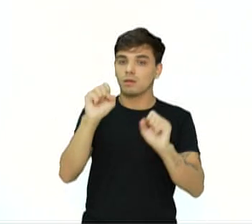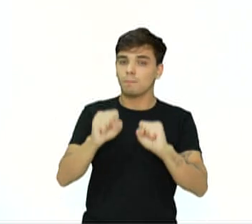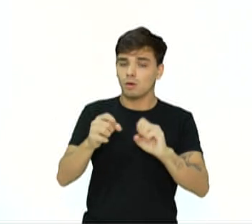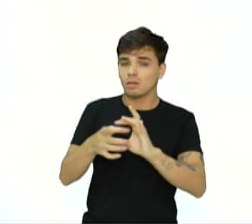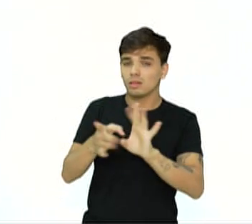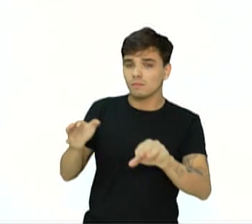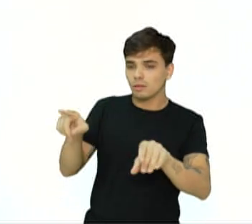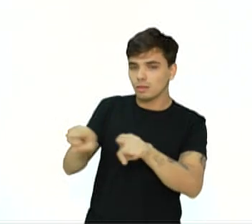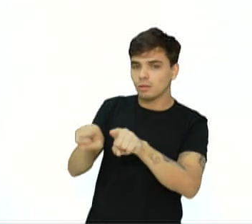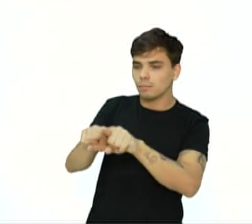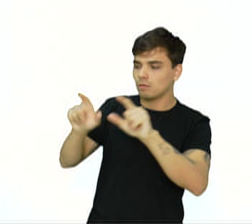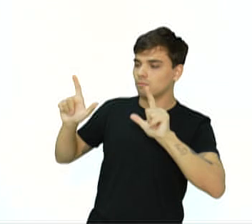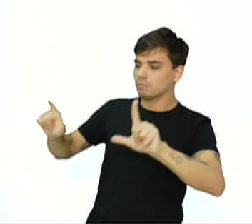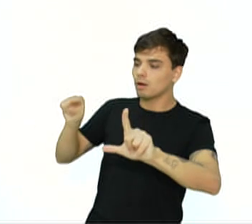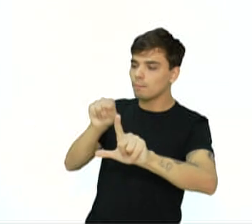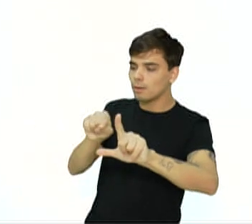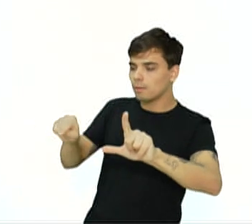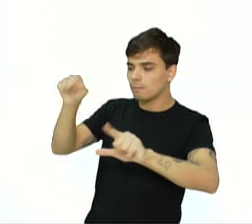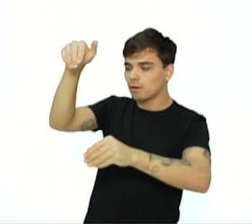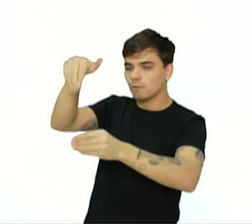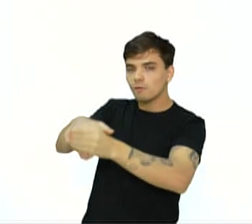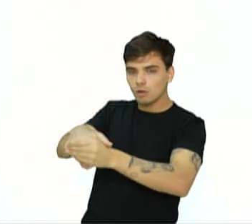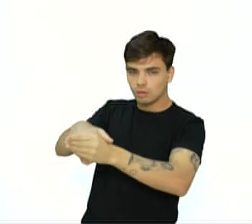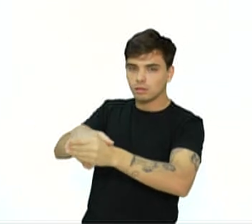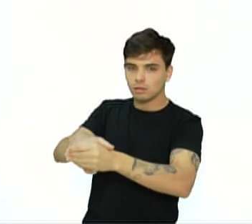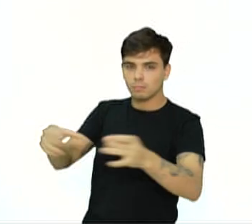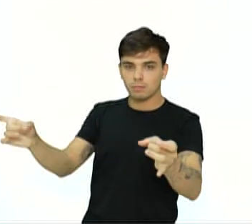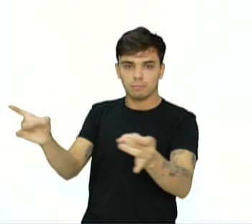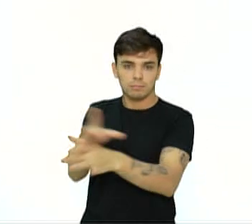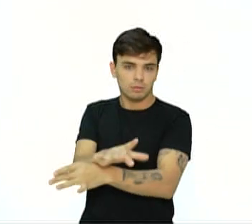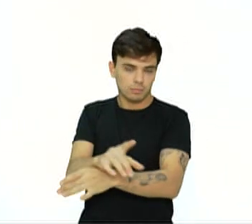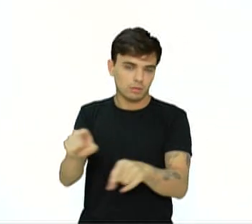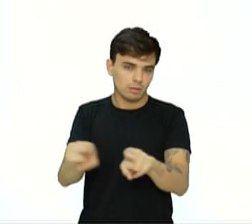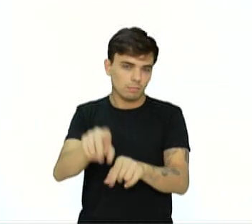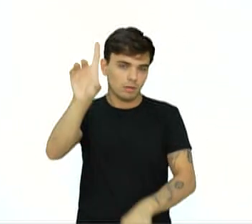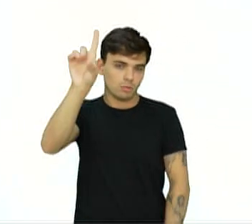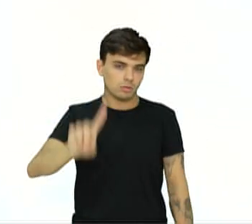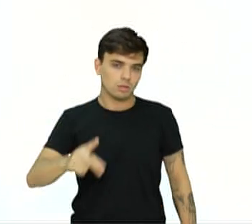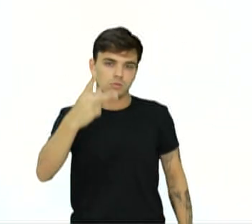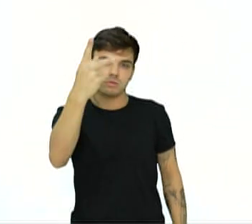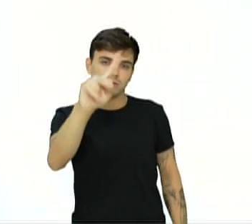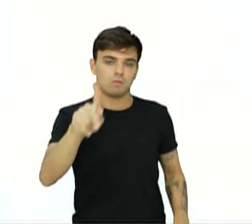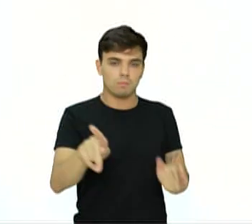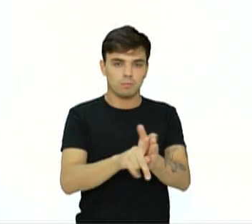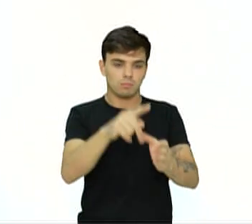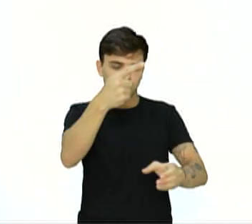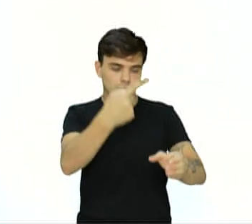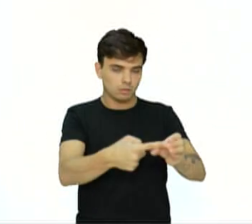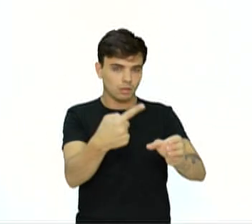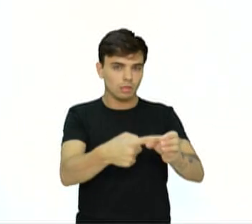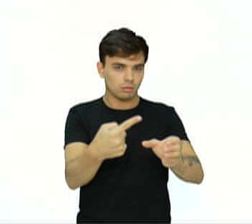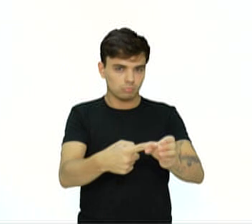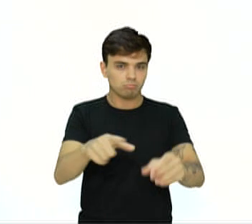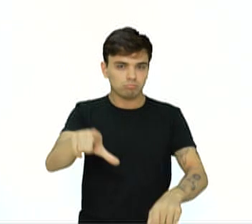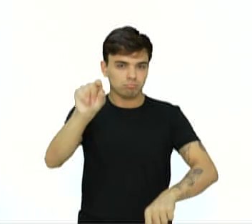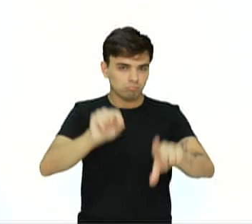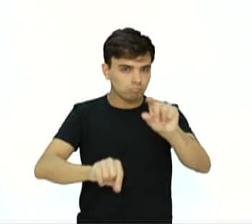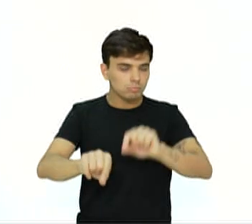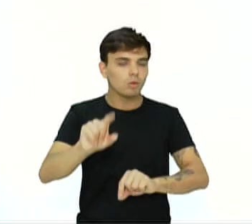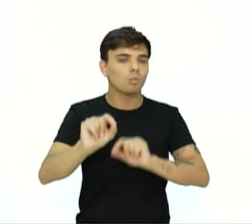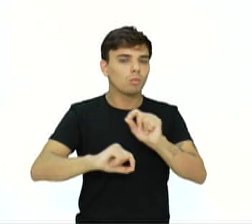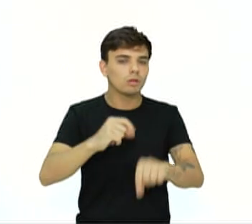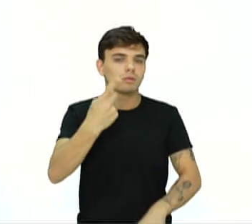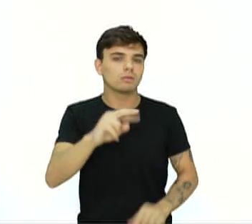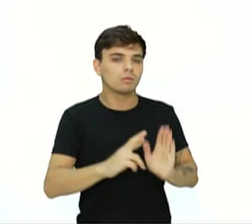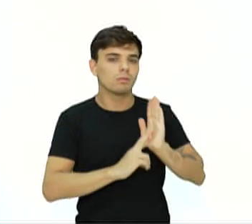está apto a realizar o seu voto e concluir aí um direito seu como cidadão, né, de escolher o